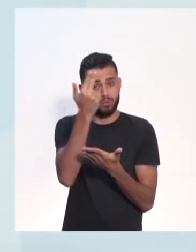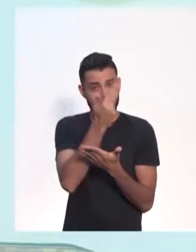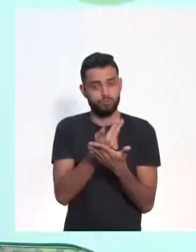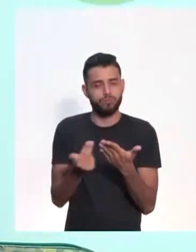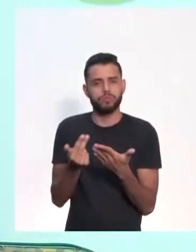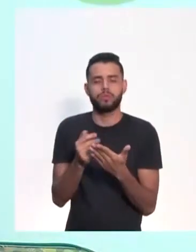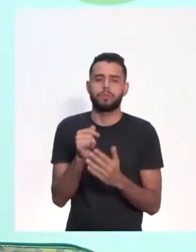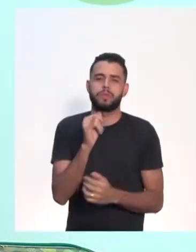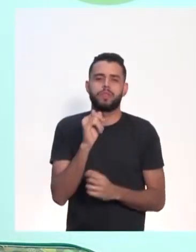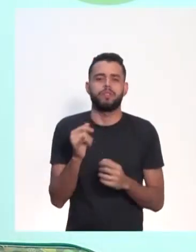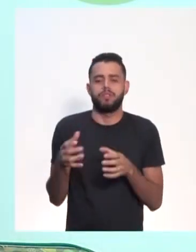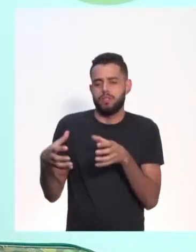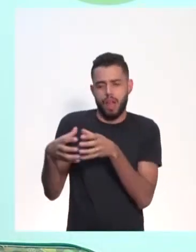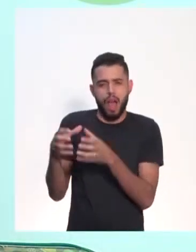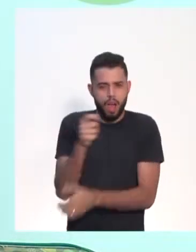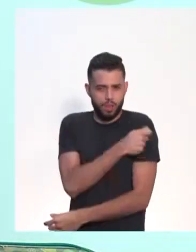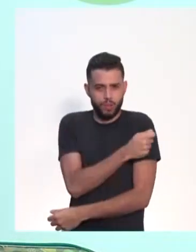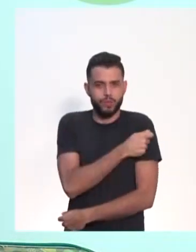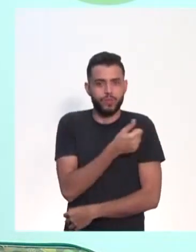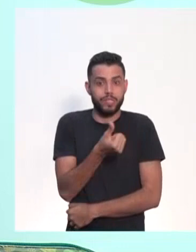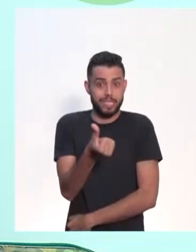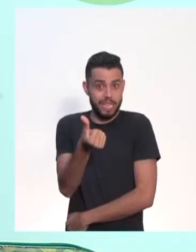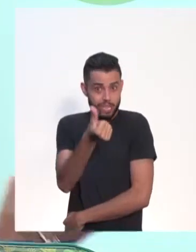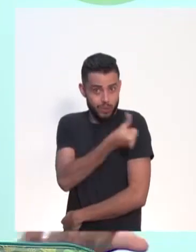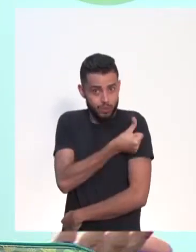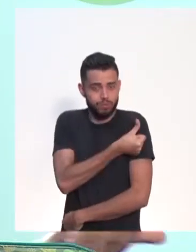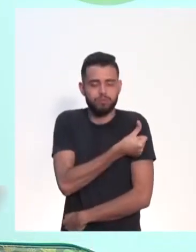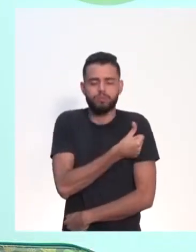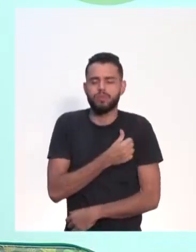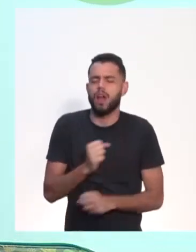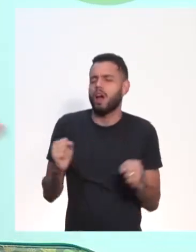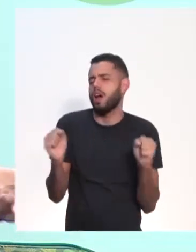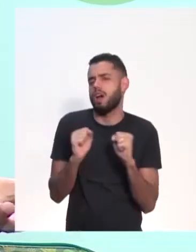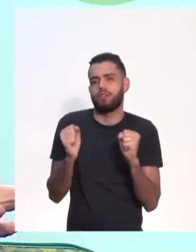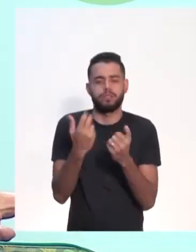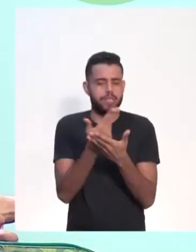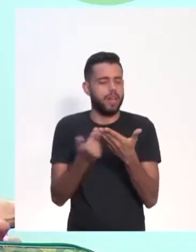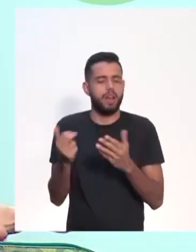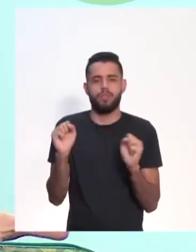adora desenhar. Eu, particularmente, também. Uma vez que a gente estude